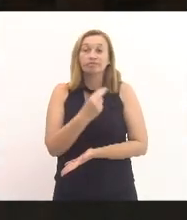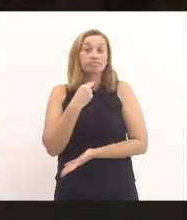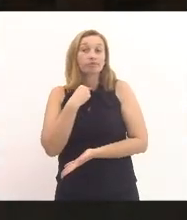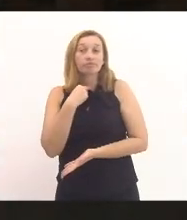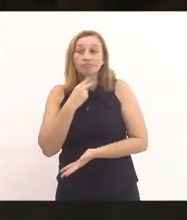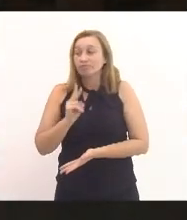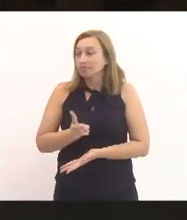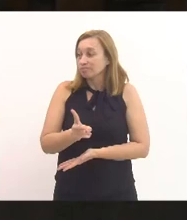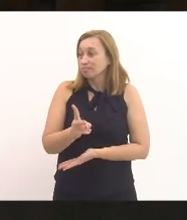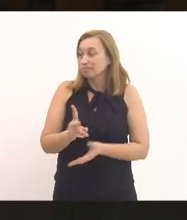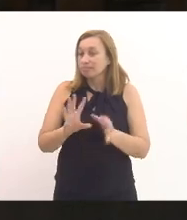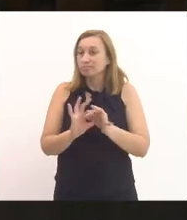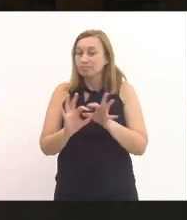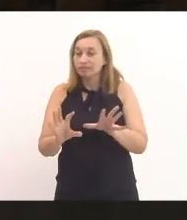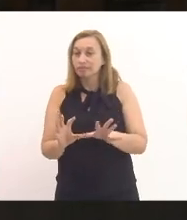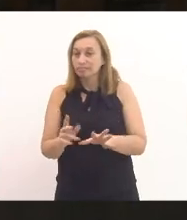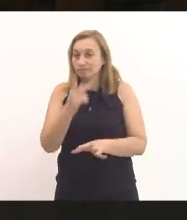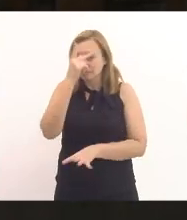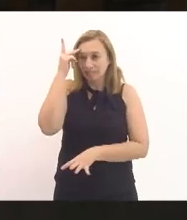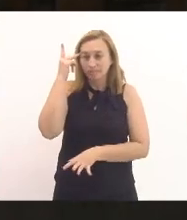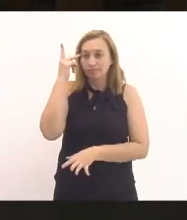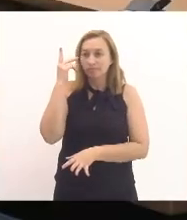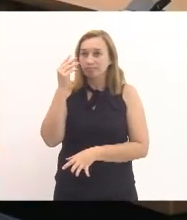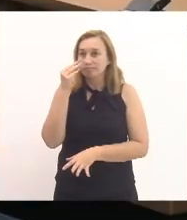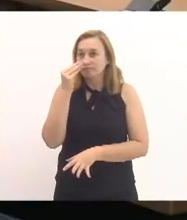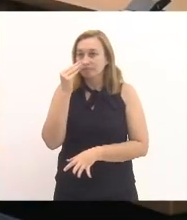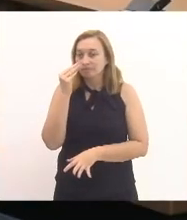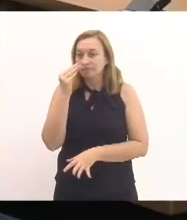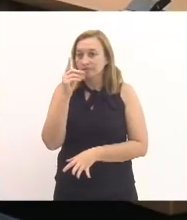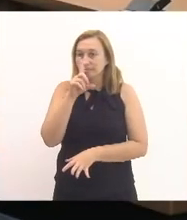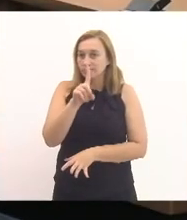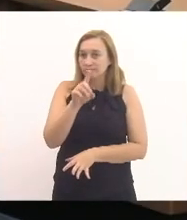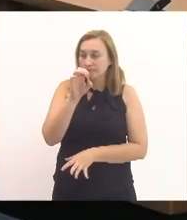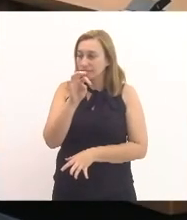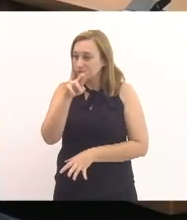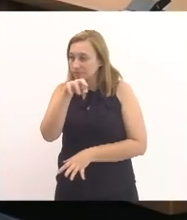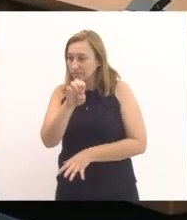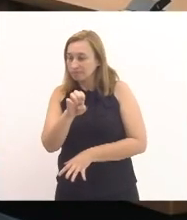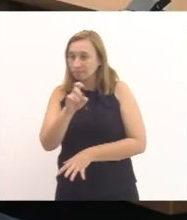não pode continuar permitindo que essas pessoas denigram nossa imagem